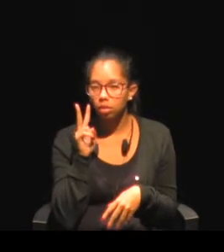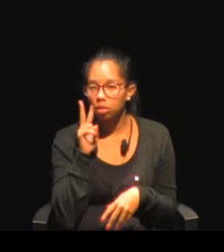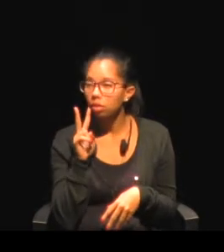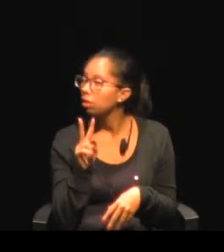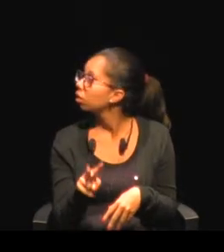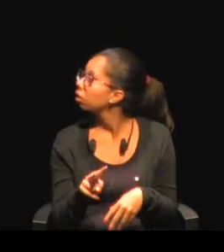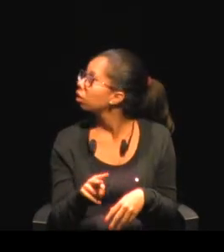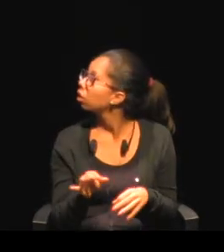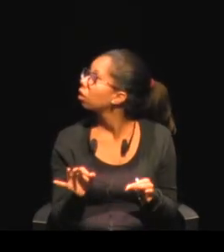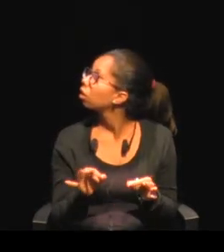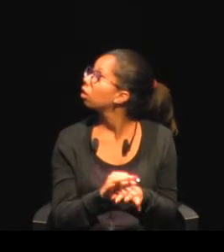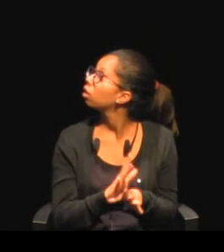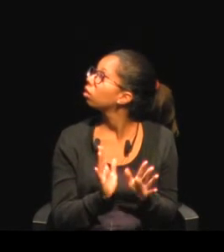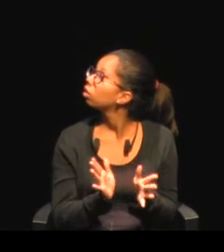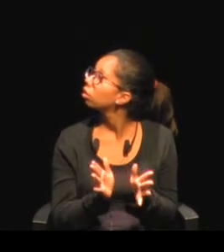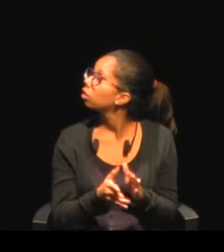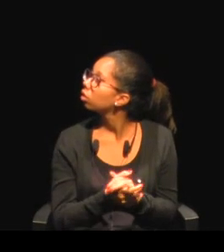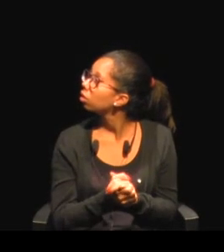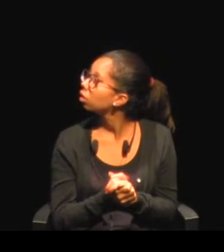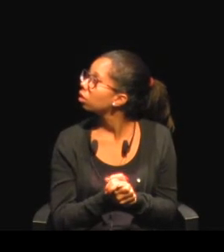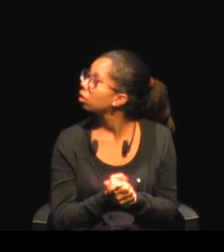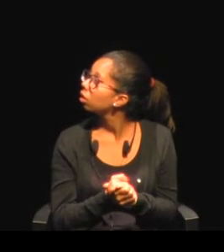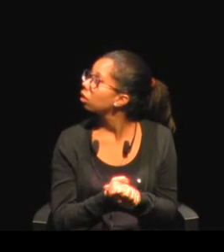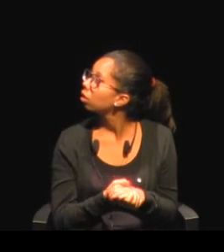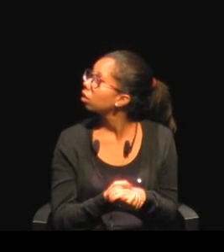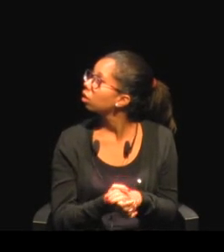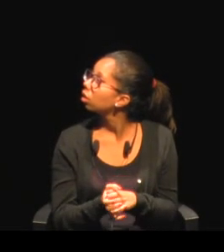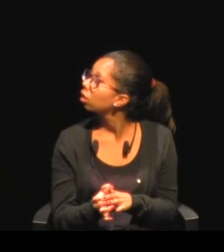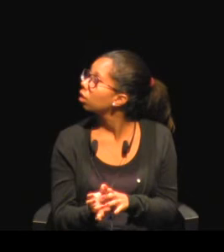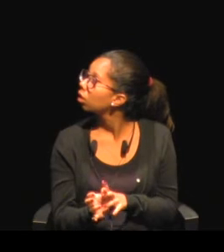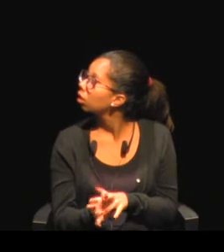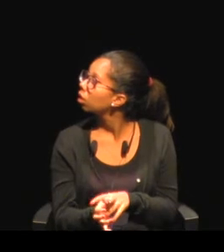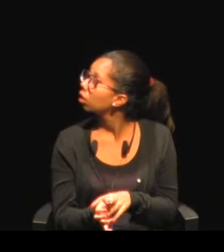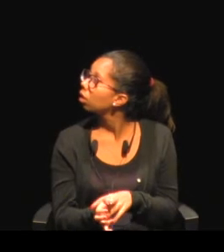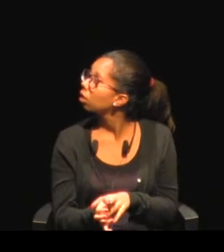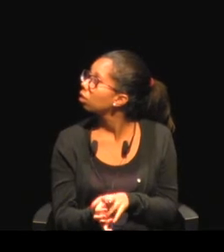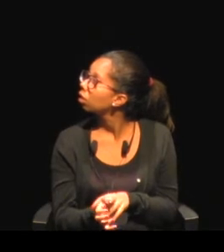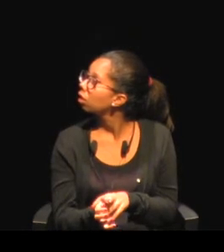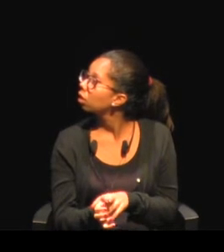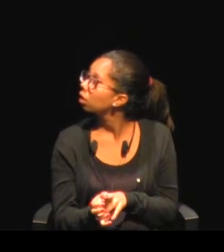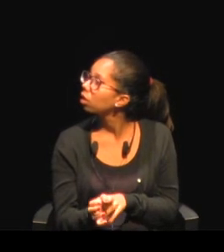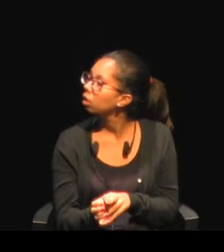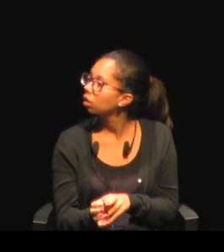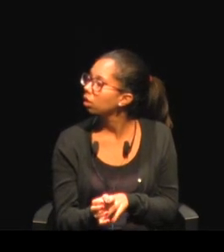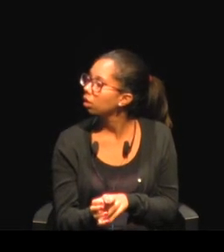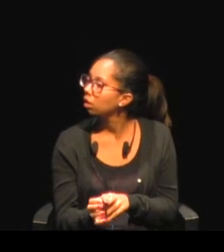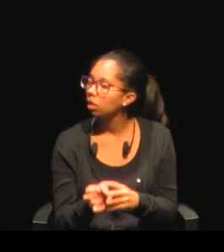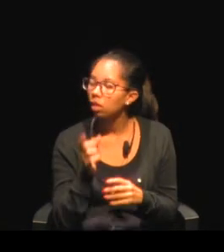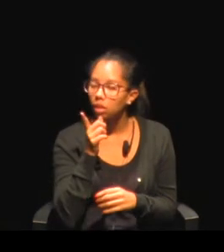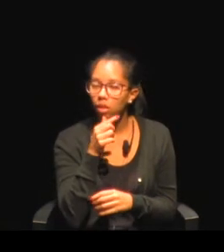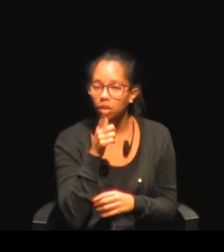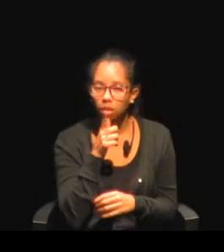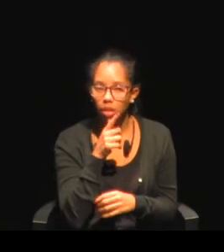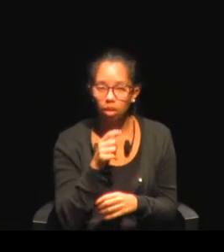que está desse jeito aqui, ó, hoje. Tá pronto. O aspecto, oh meu Deus, o aspecto vai ser esse lá do auditório. Essa